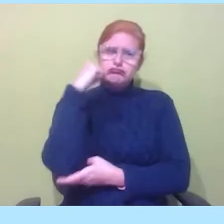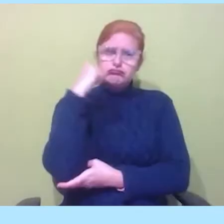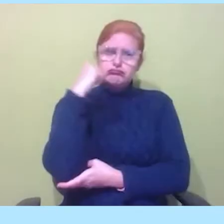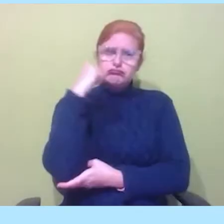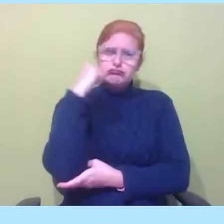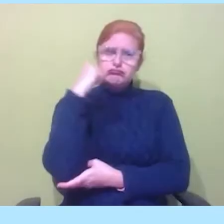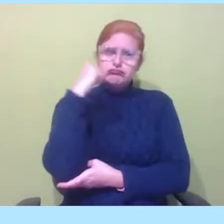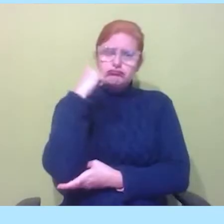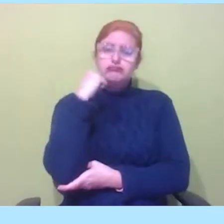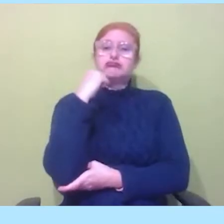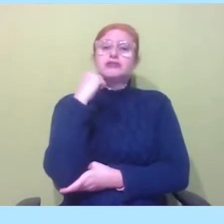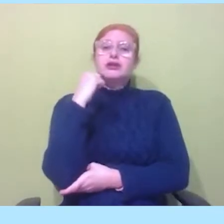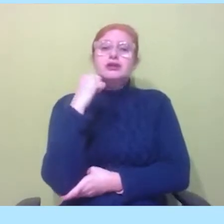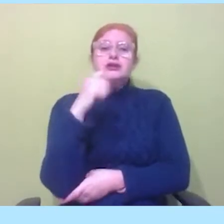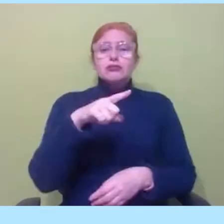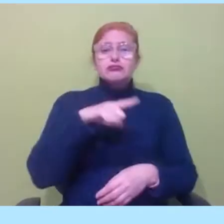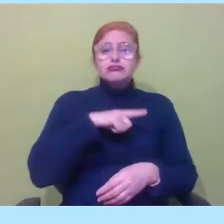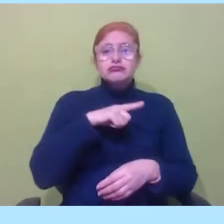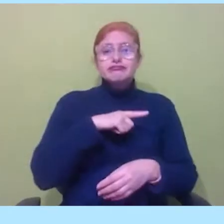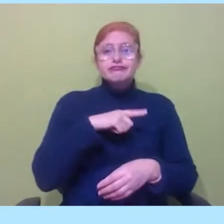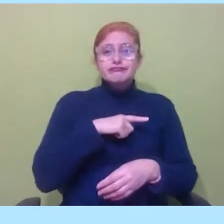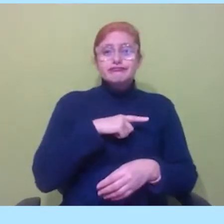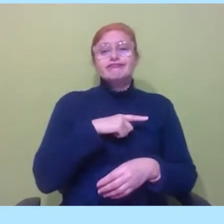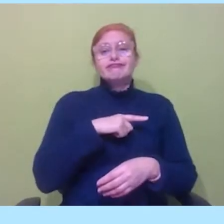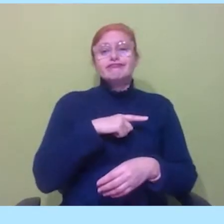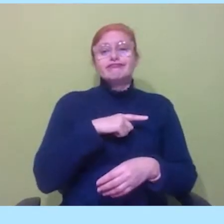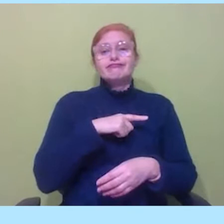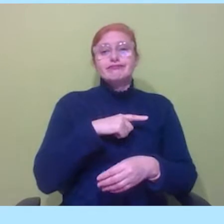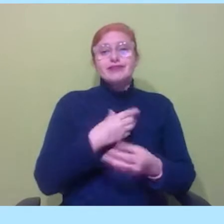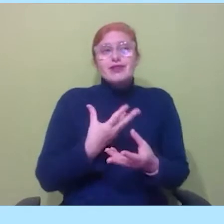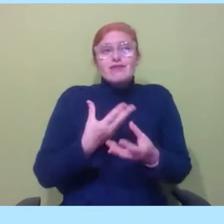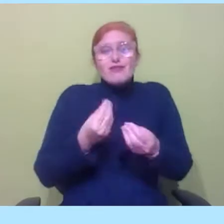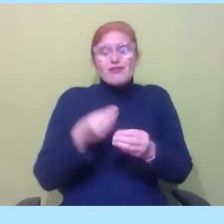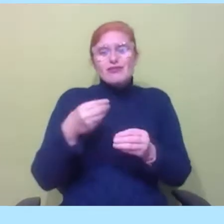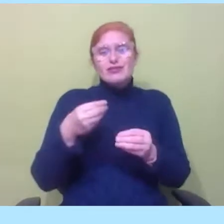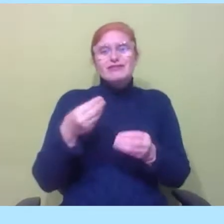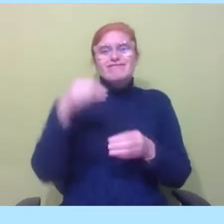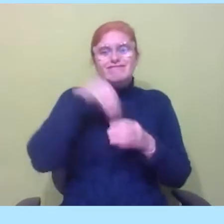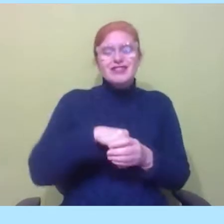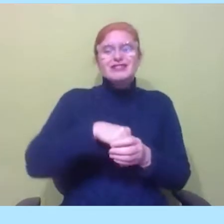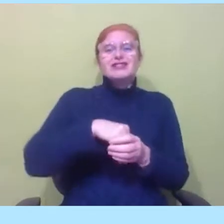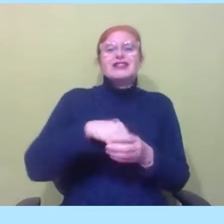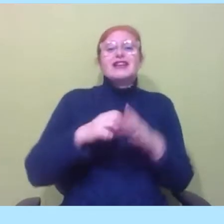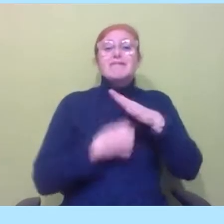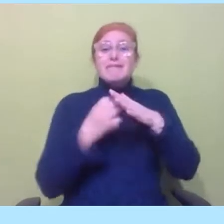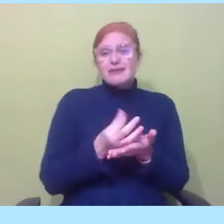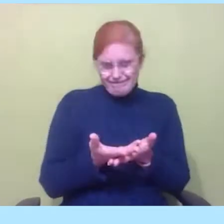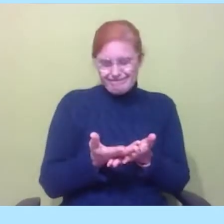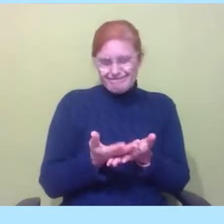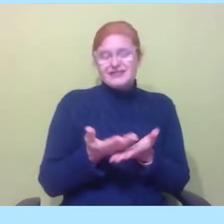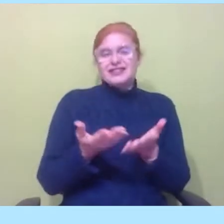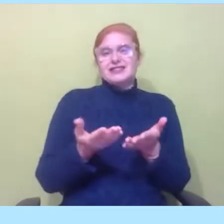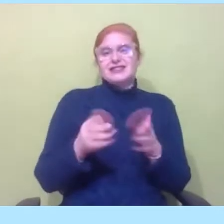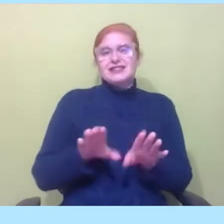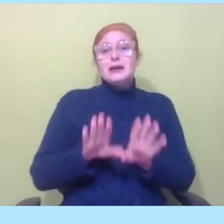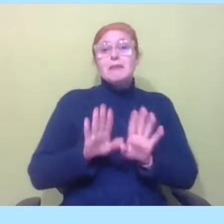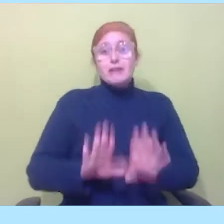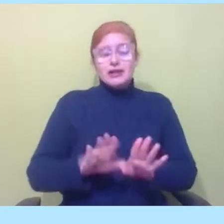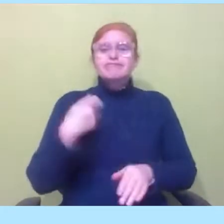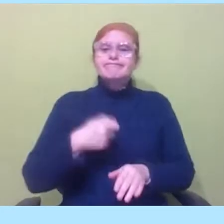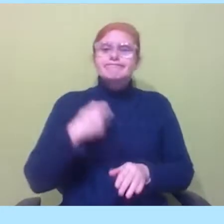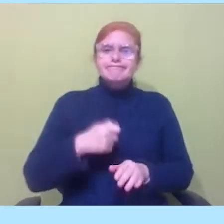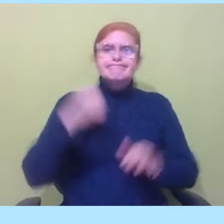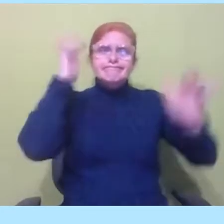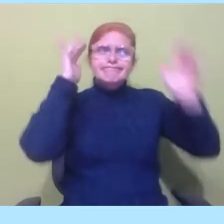capitalistas e têm suas falhas, e muitas vezes a gente não tem essa reflexão do que